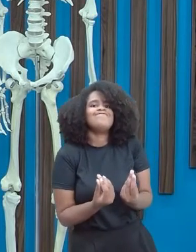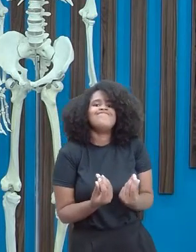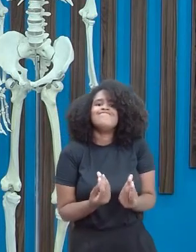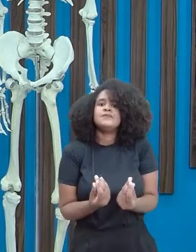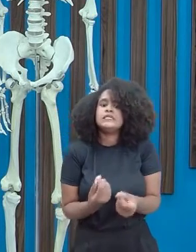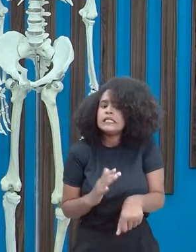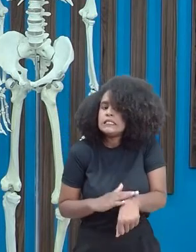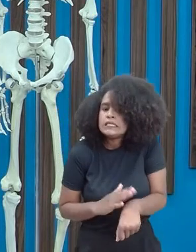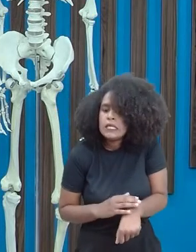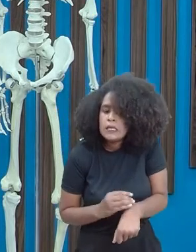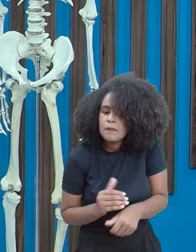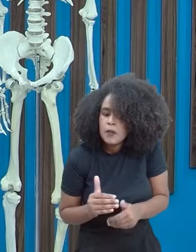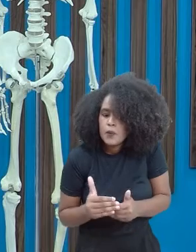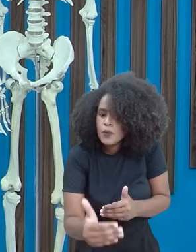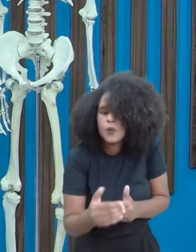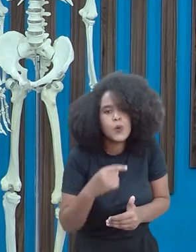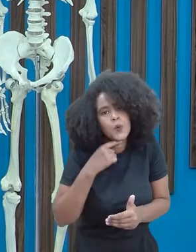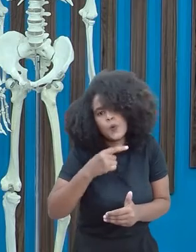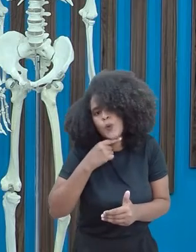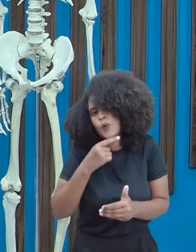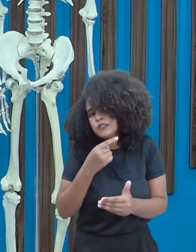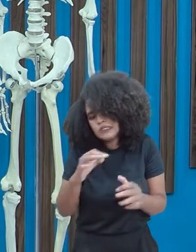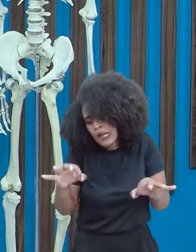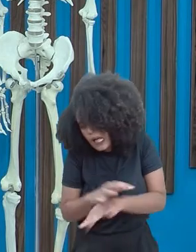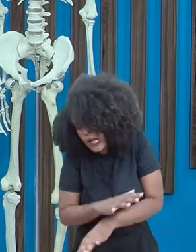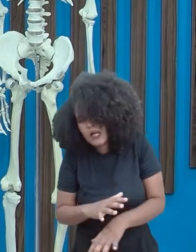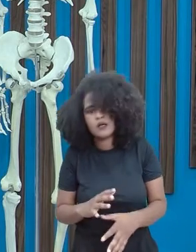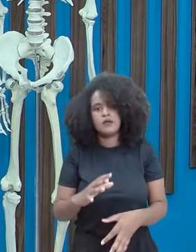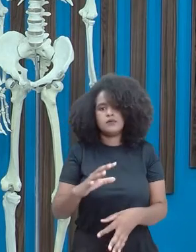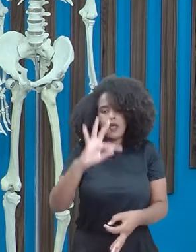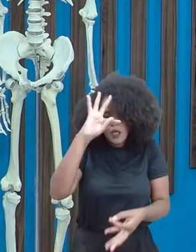tanto tempo para concluir suas ideias. E algumas